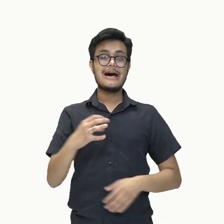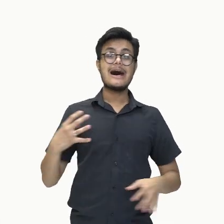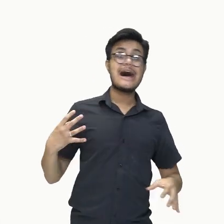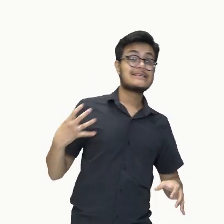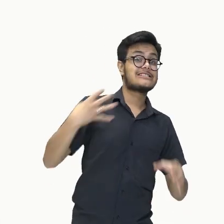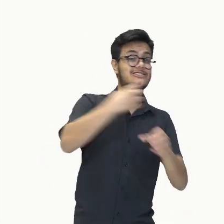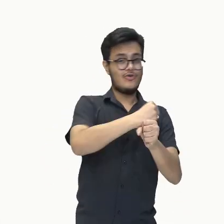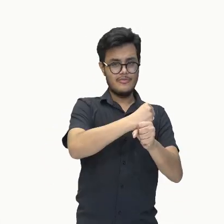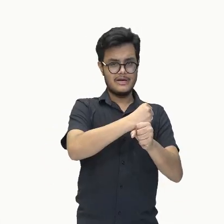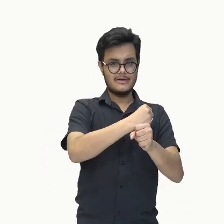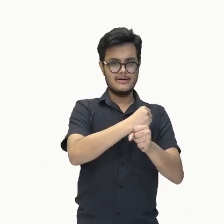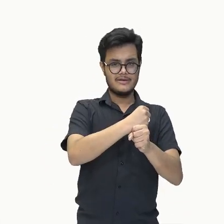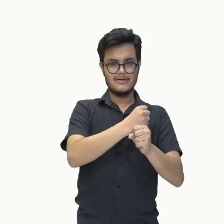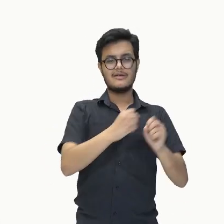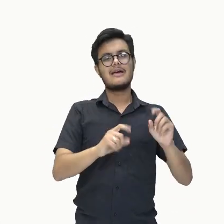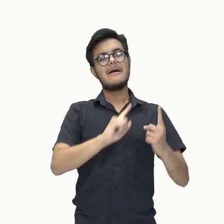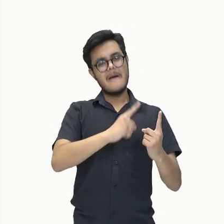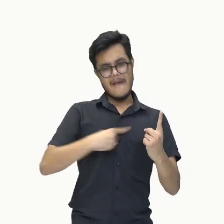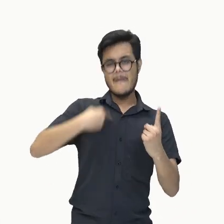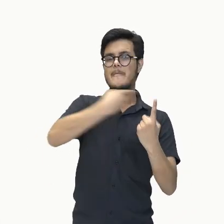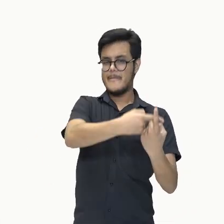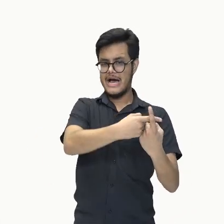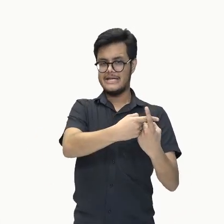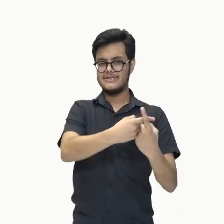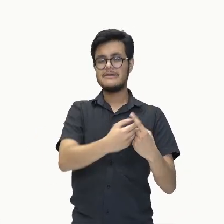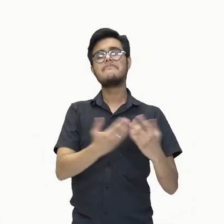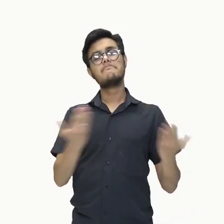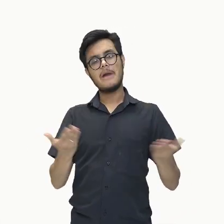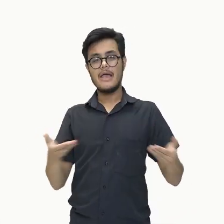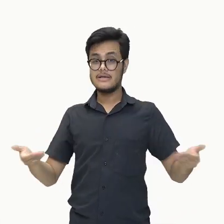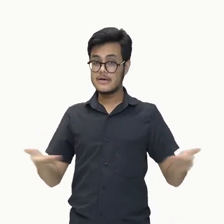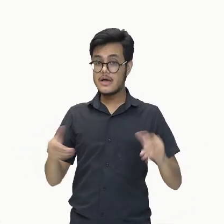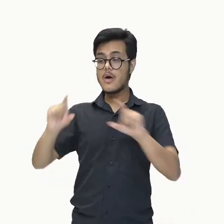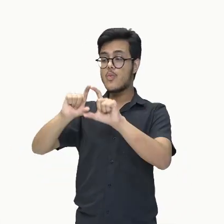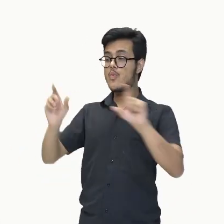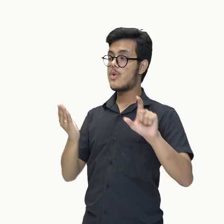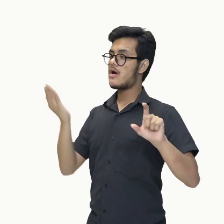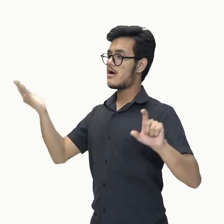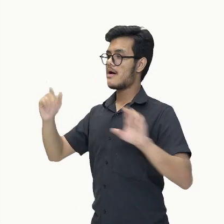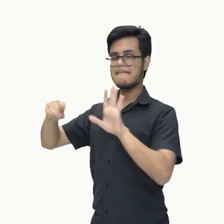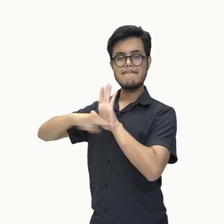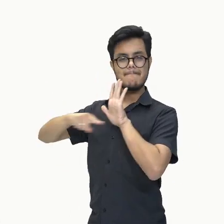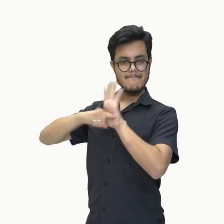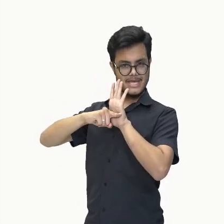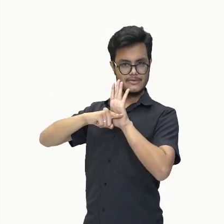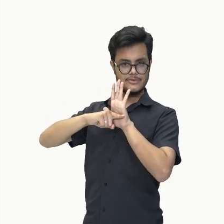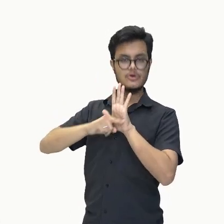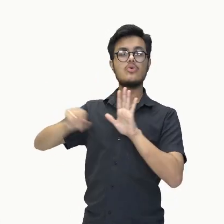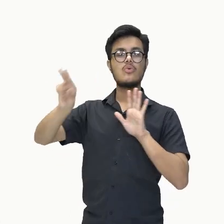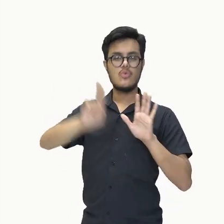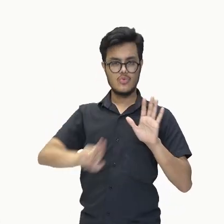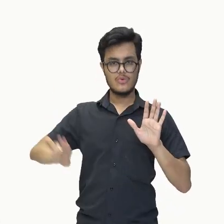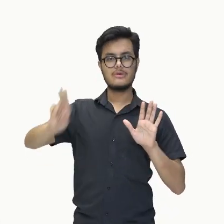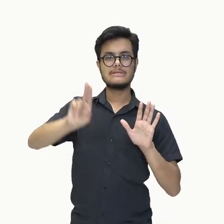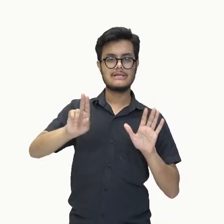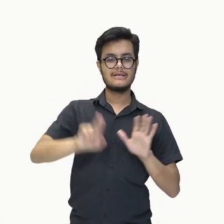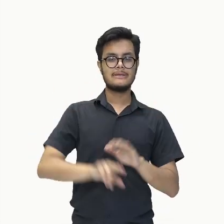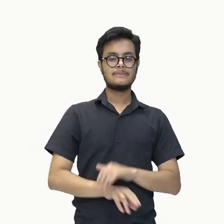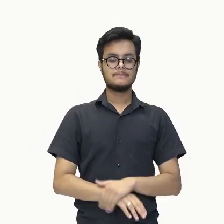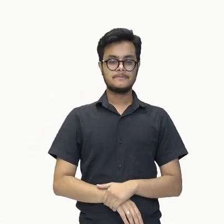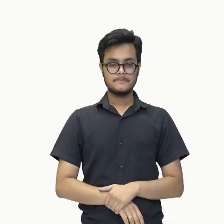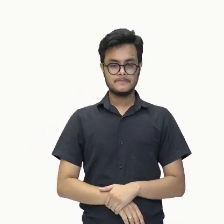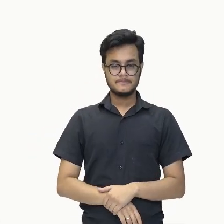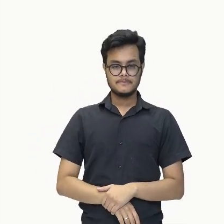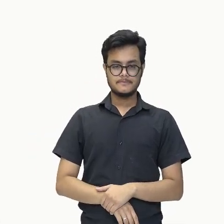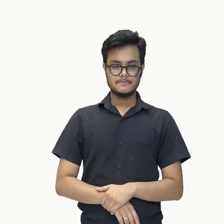descontos sucessivos, os fatores, né, que estão ali multiplicando, né, que são termos, né, são binômios,